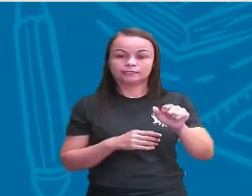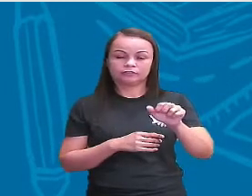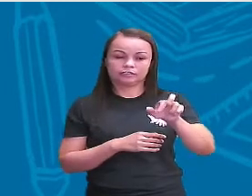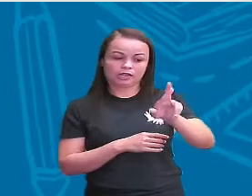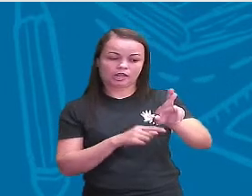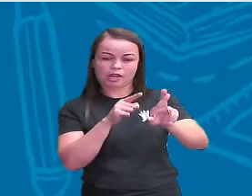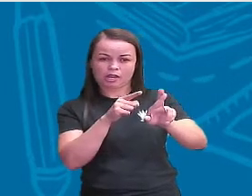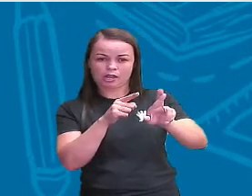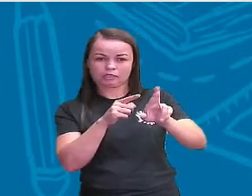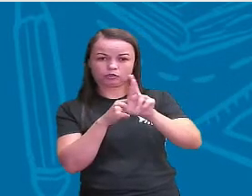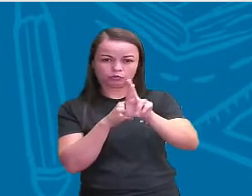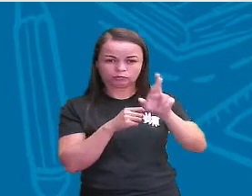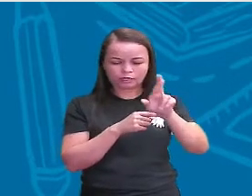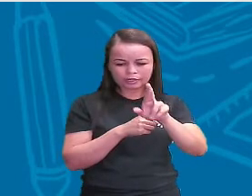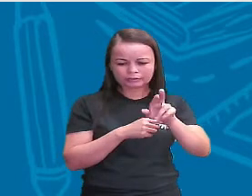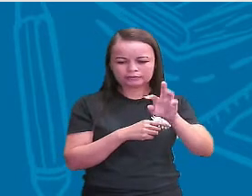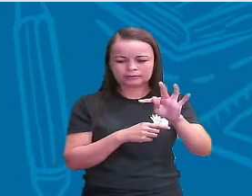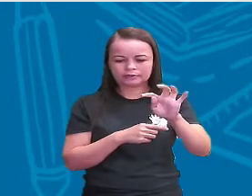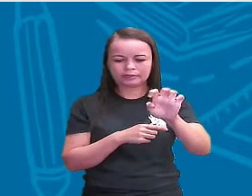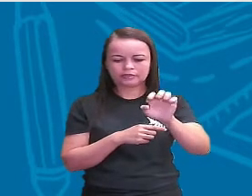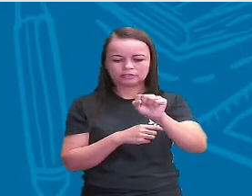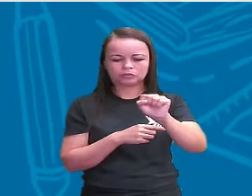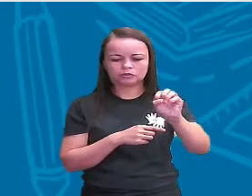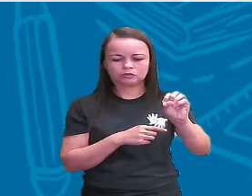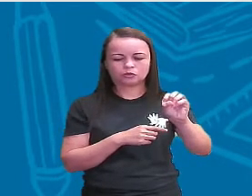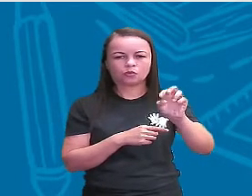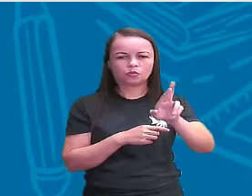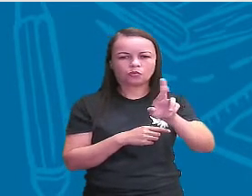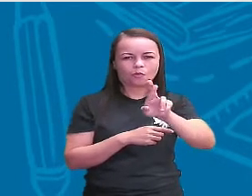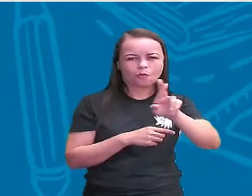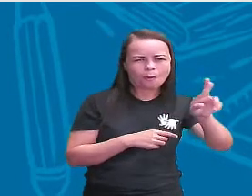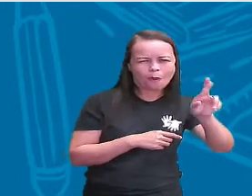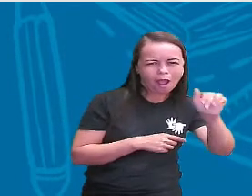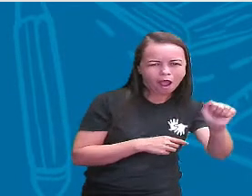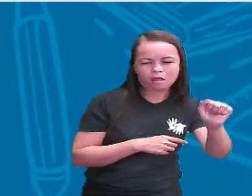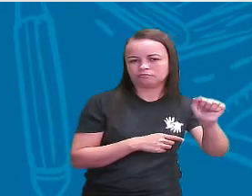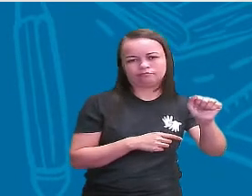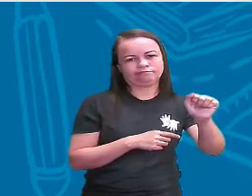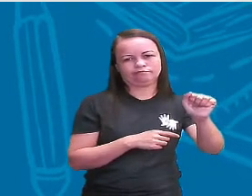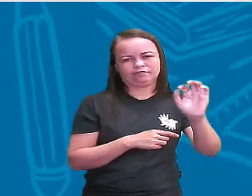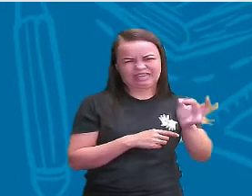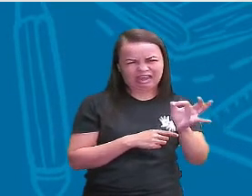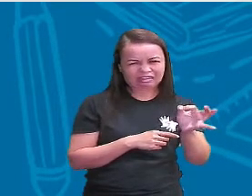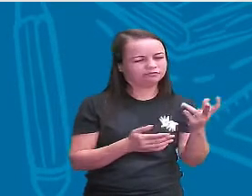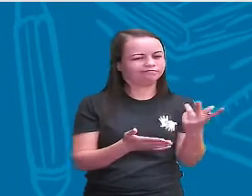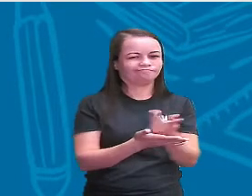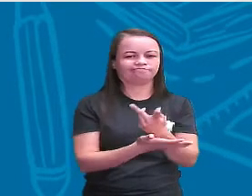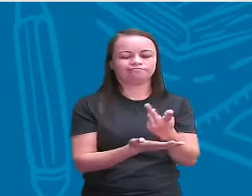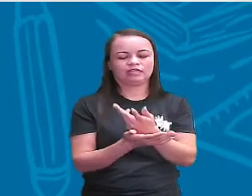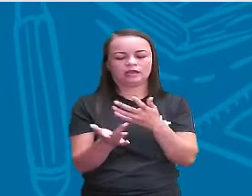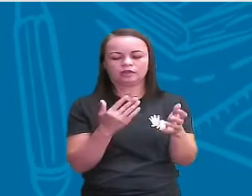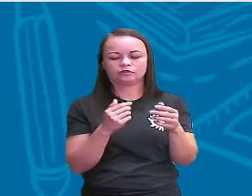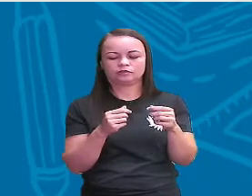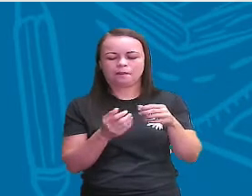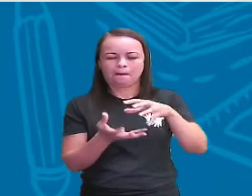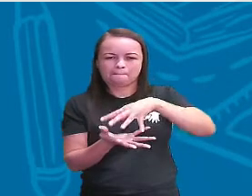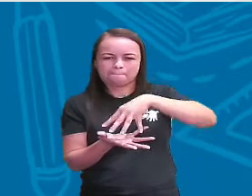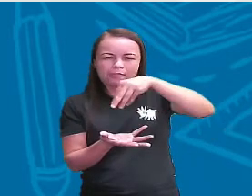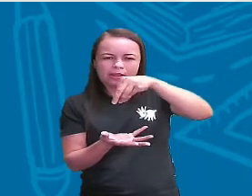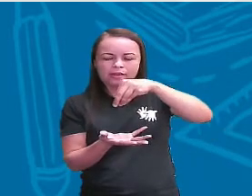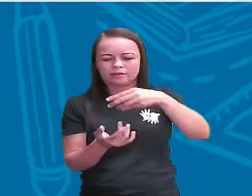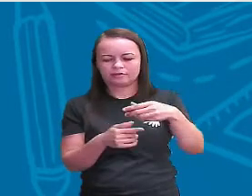na palavra tesoura, ficaria tesourra, tá certo? Não. Se eu colocasse em pera,